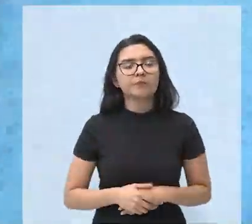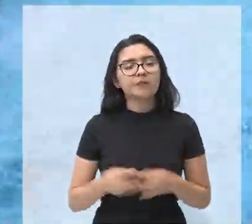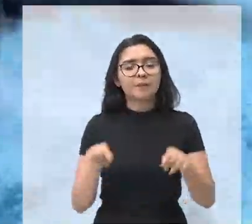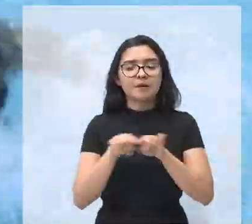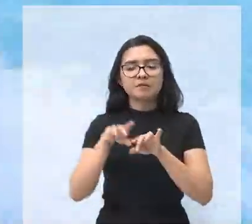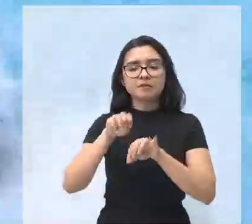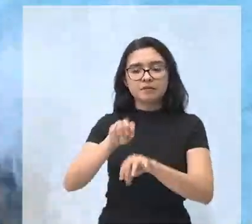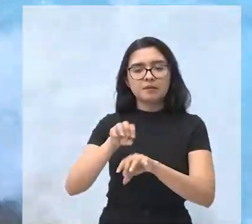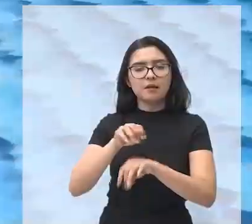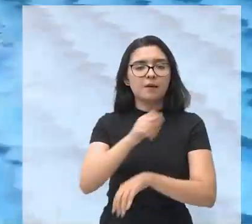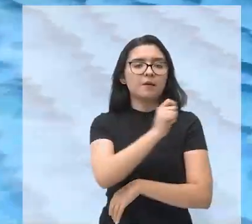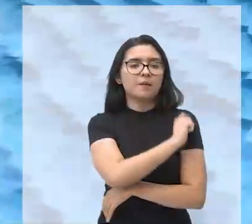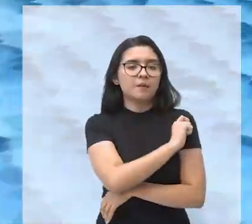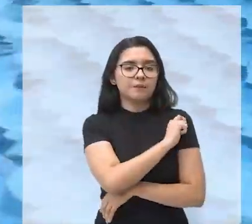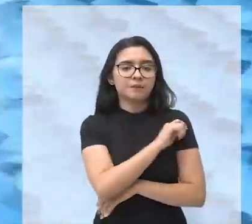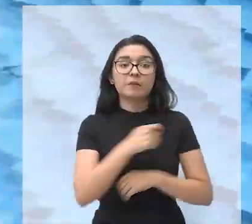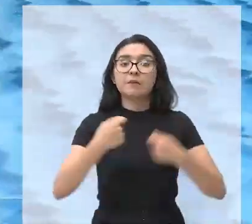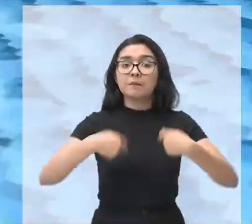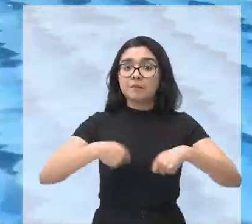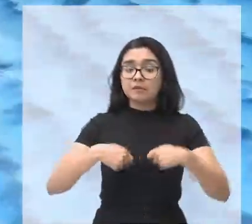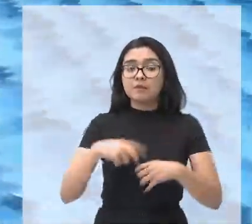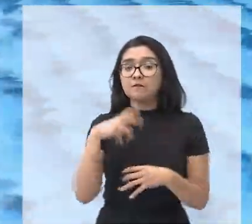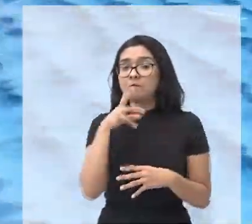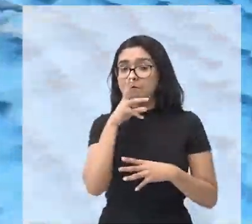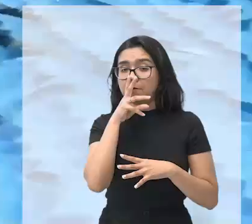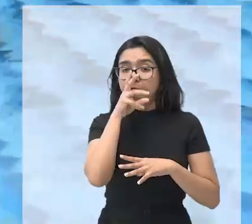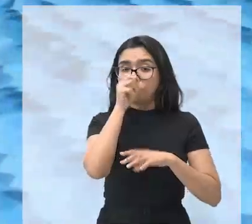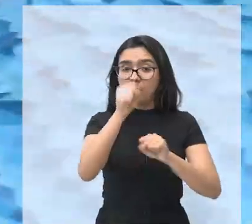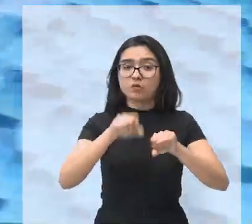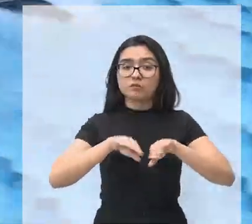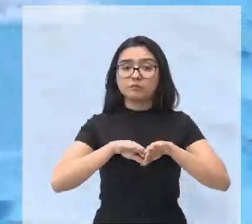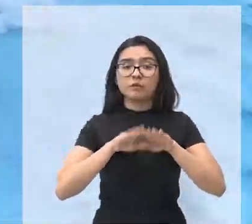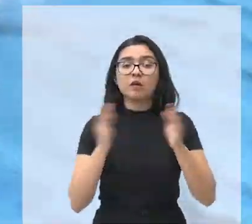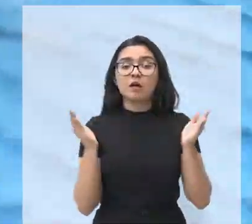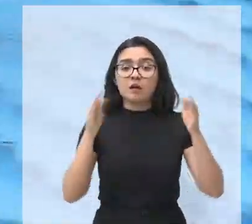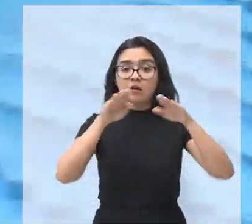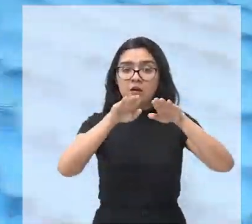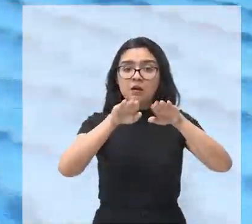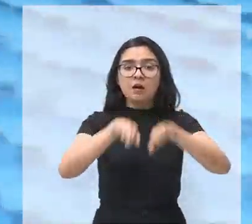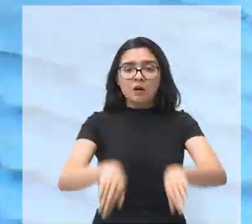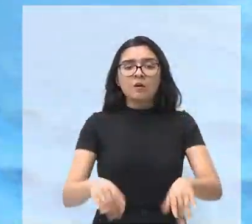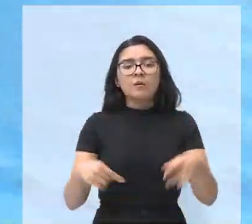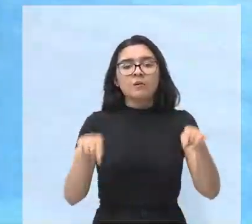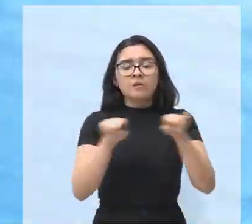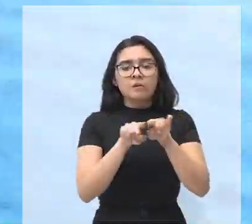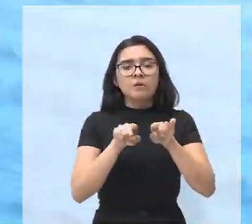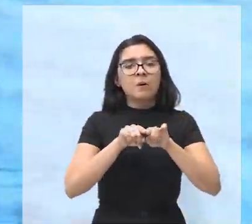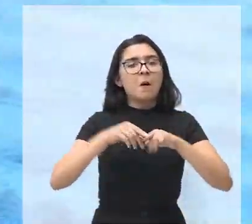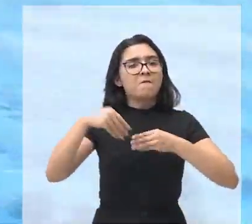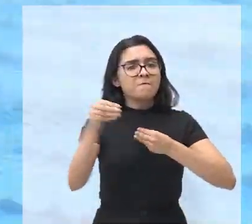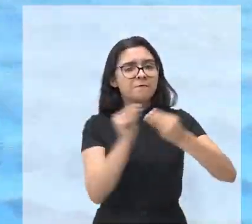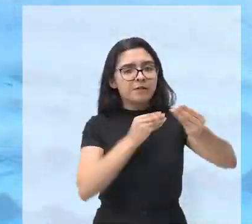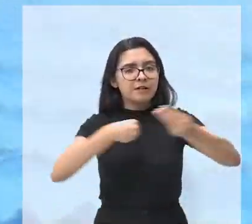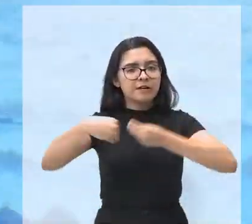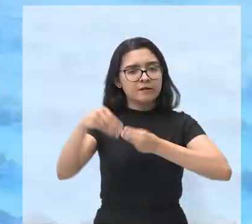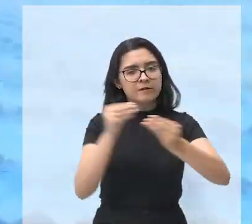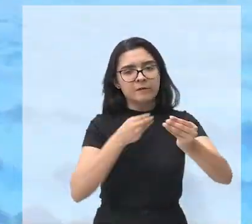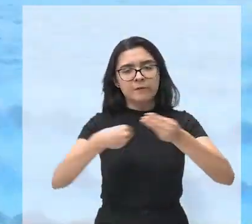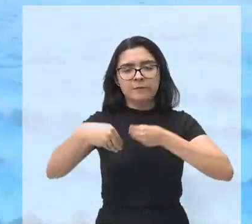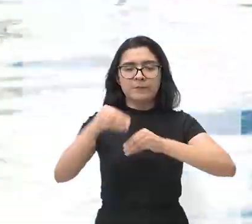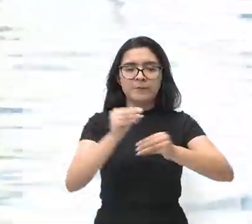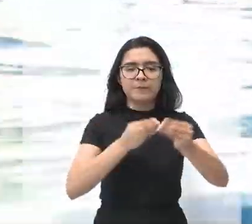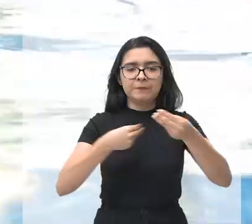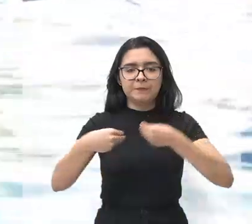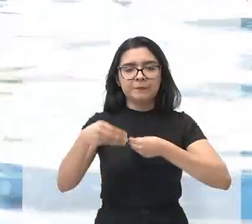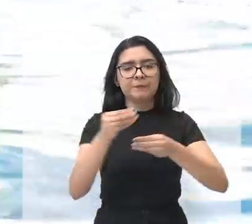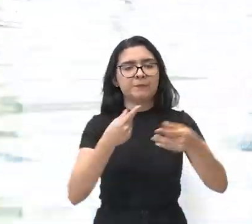alunos, tá? Ele exige força para empurrar a água e, ao mesmo tempo, flexibilidade para enfrentar